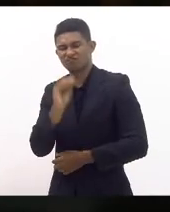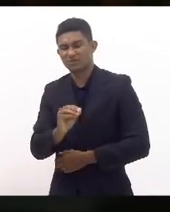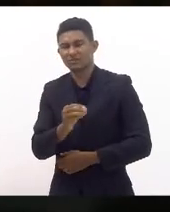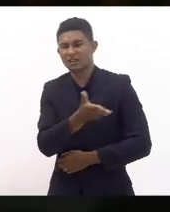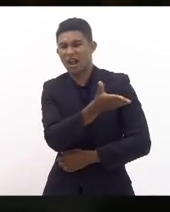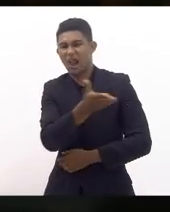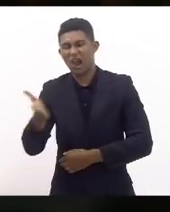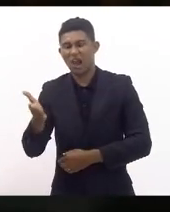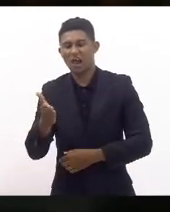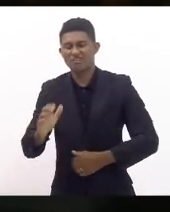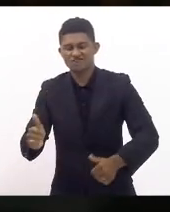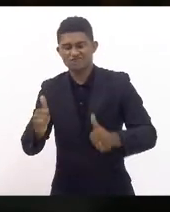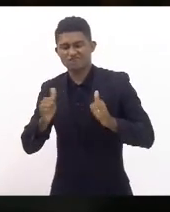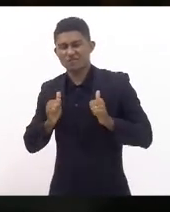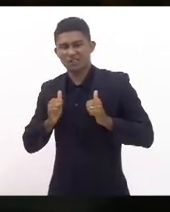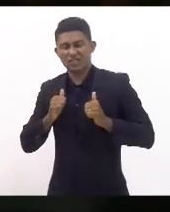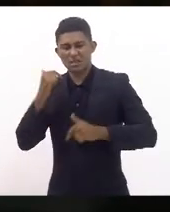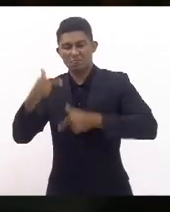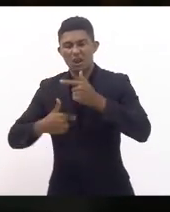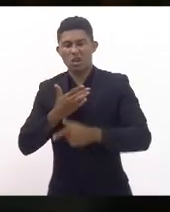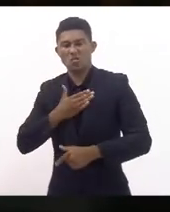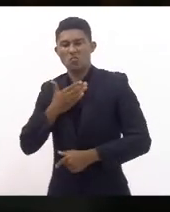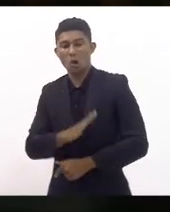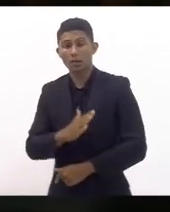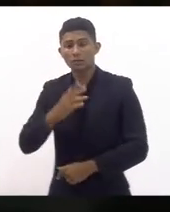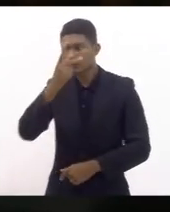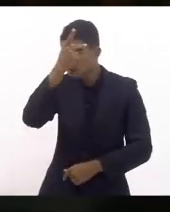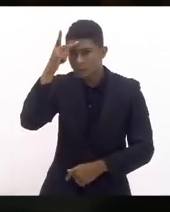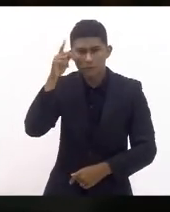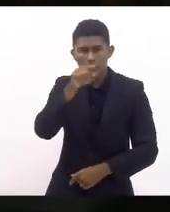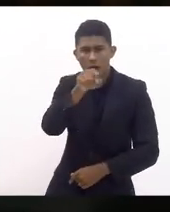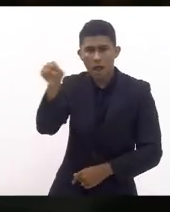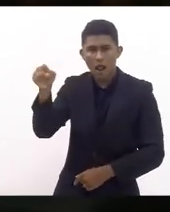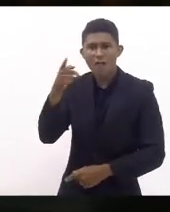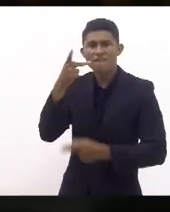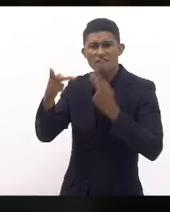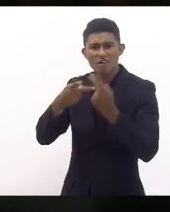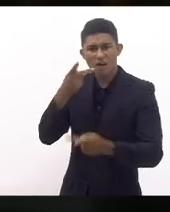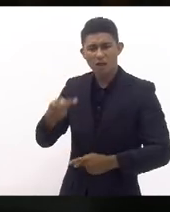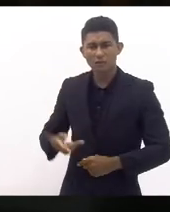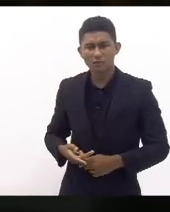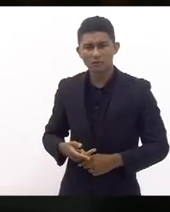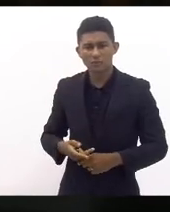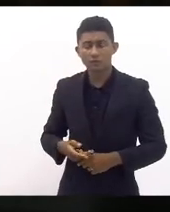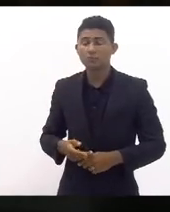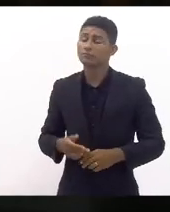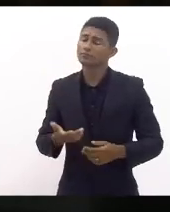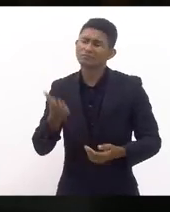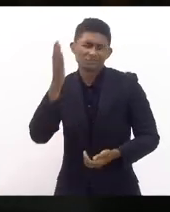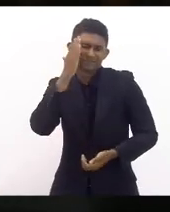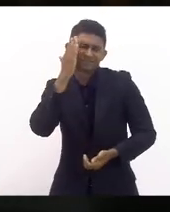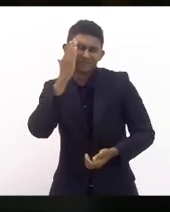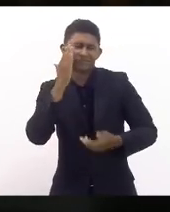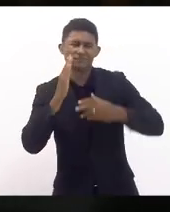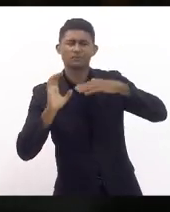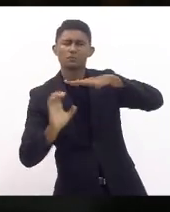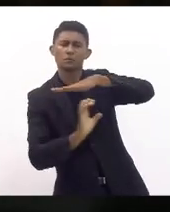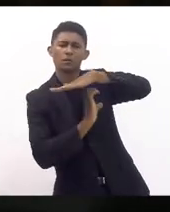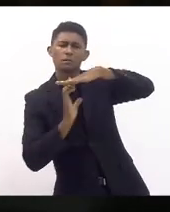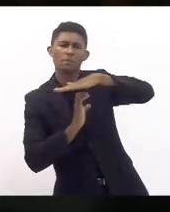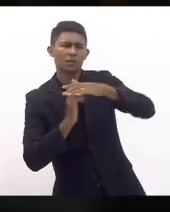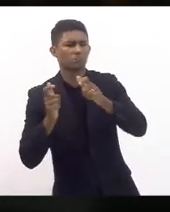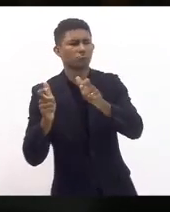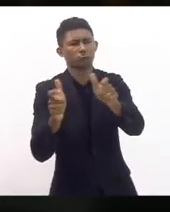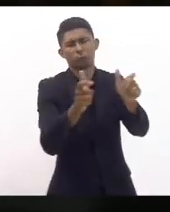querem absolutamente nada. E eu tenho encontrado, é claro que você tem, como em qualquer empresa, como em qualquer